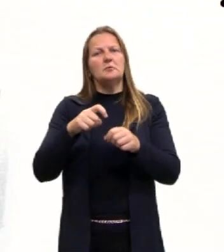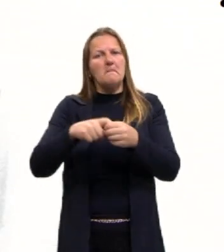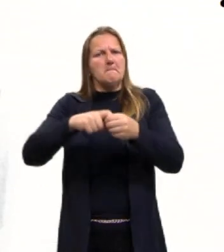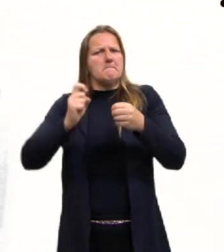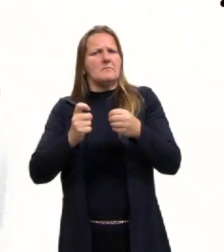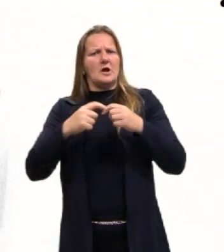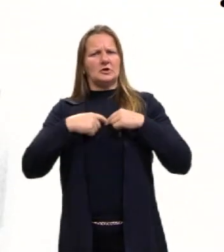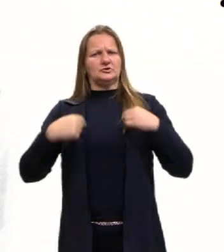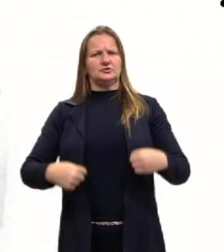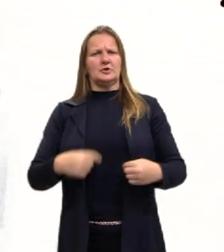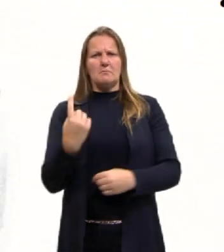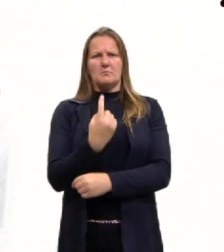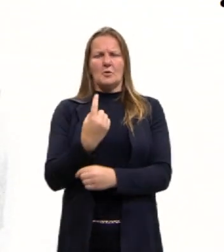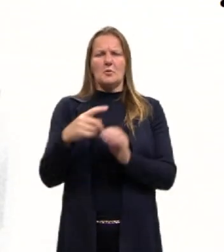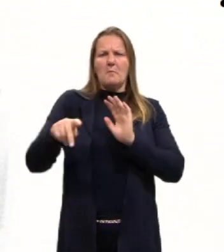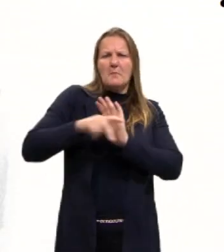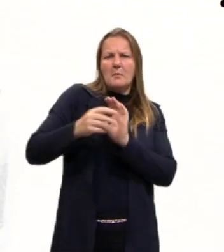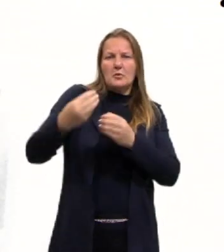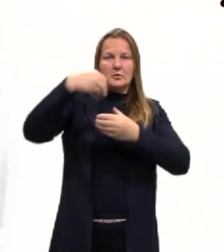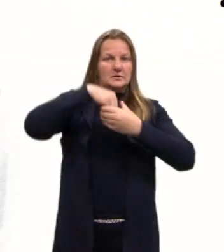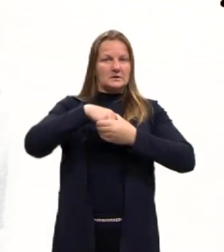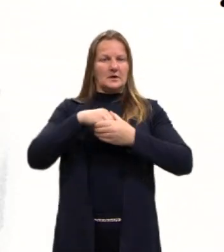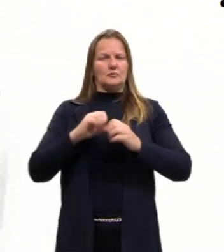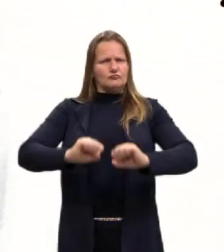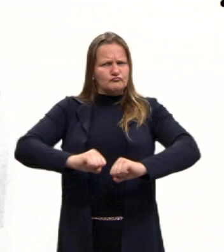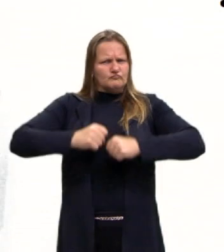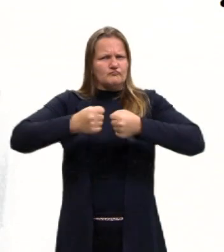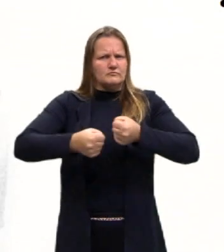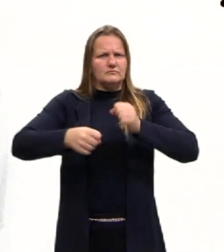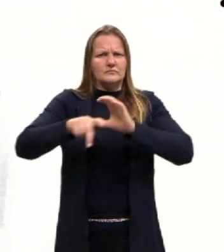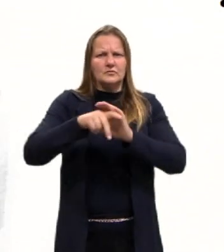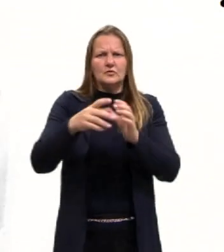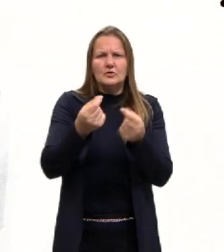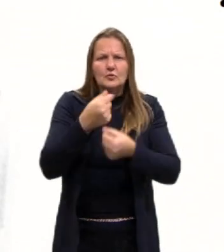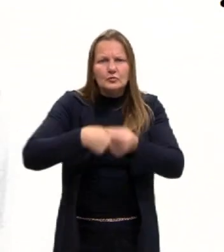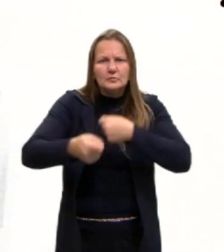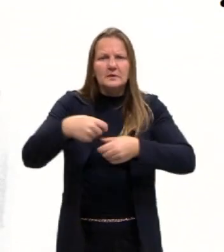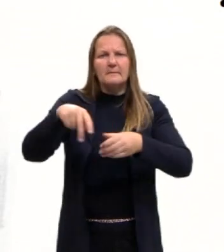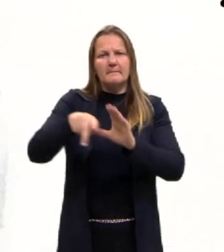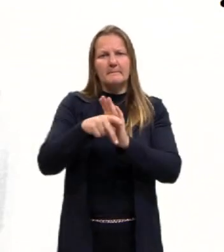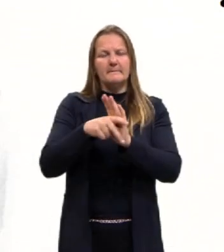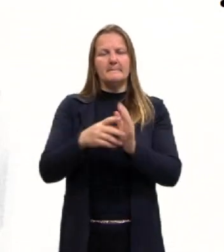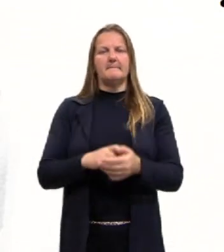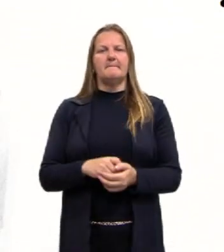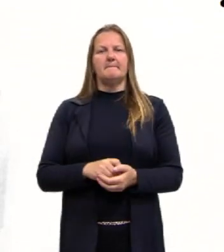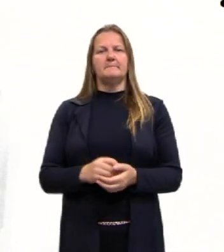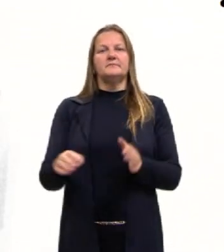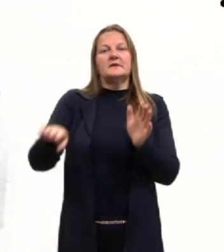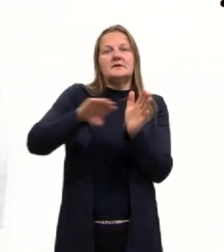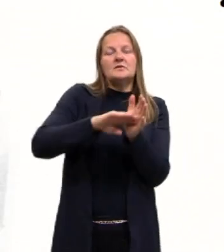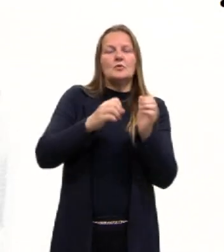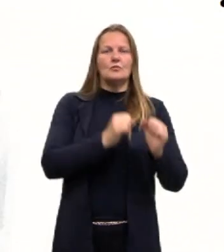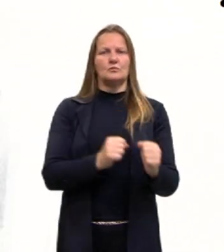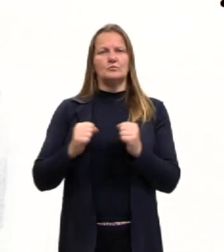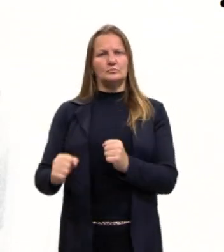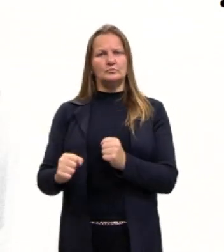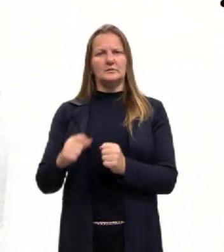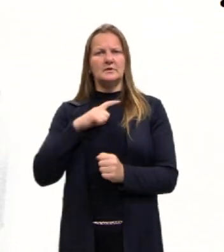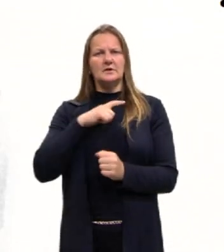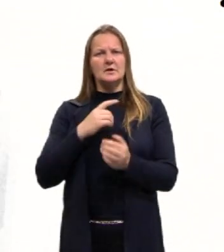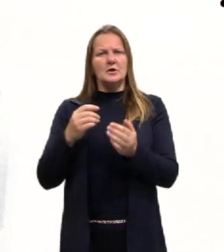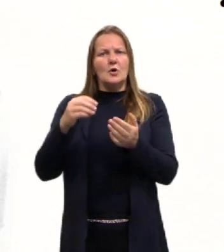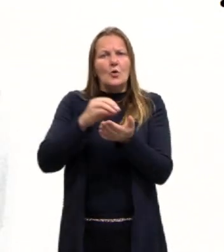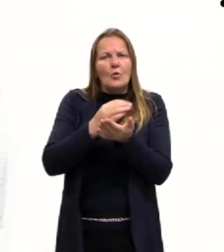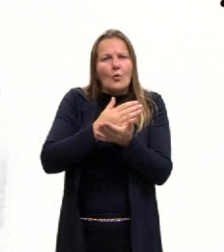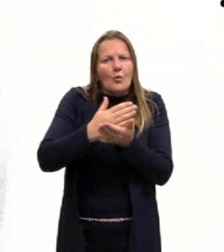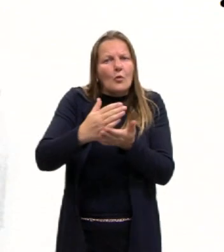um governo para os chineses na e defendesse a sua própria economia então eles chegam ao poder eles instalam né